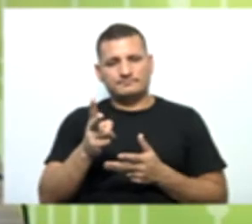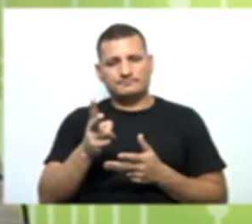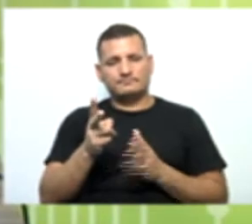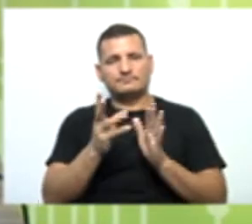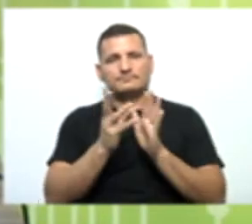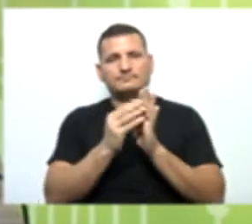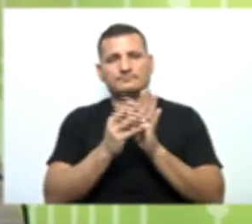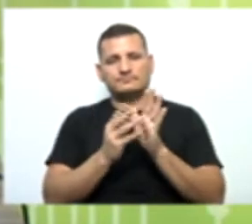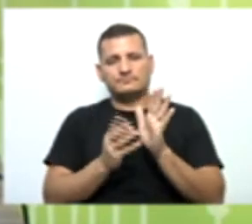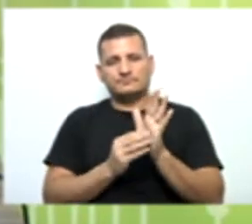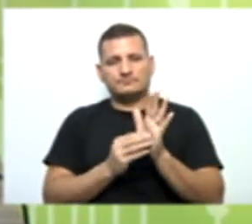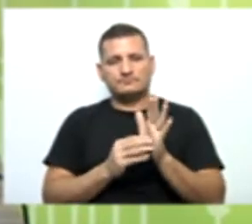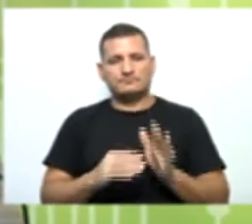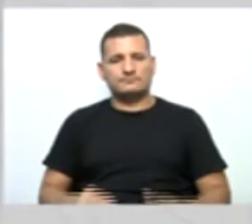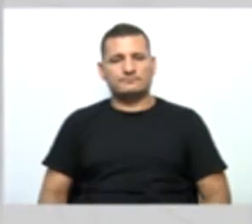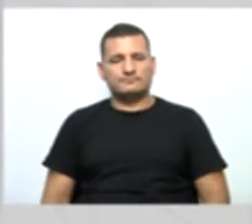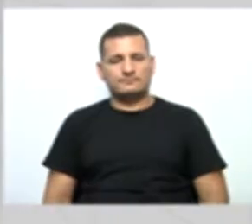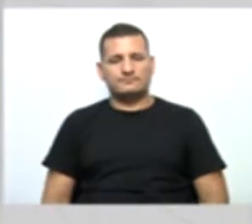nosso conteúdo.